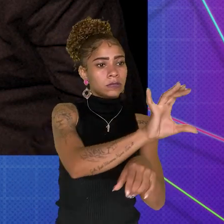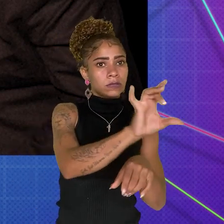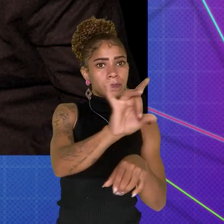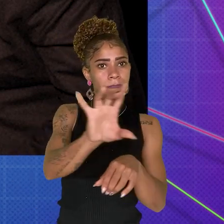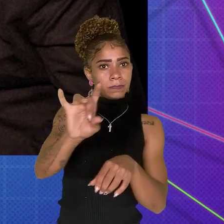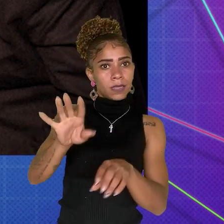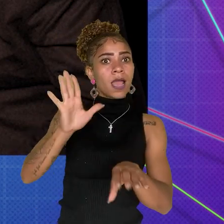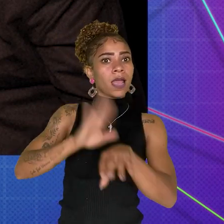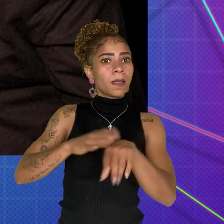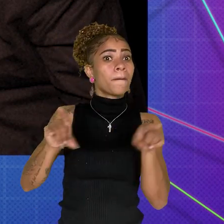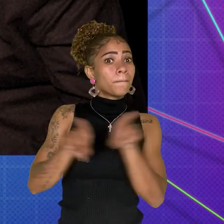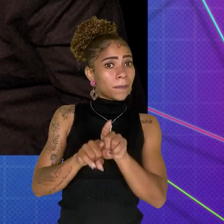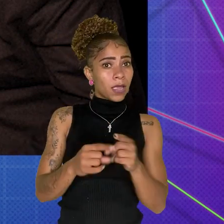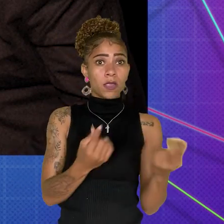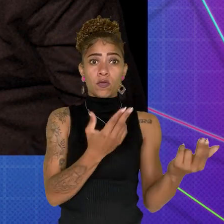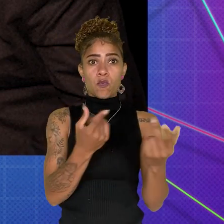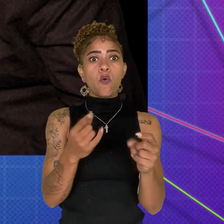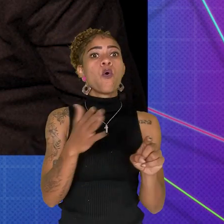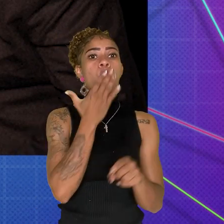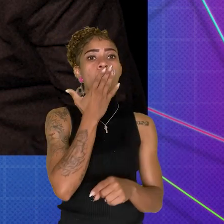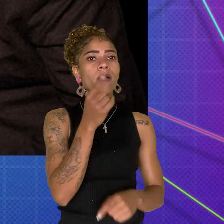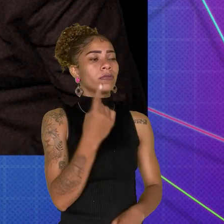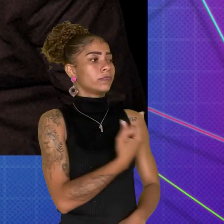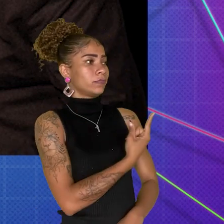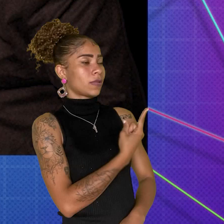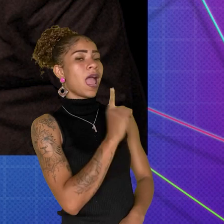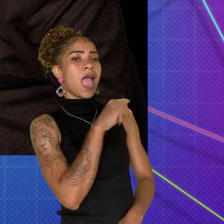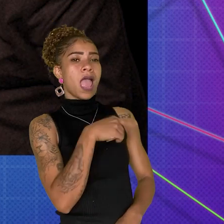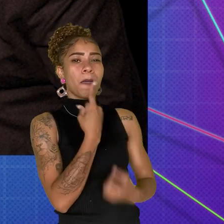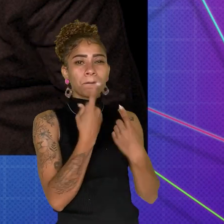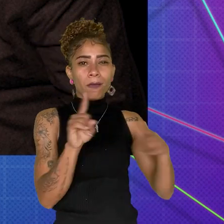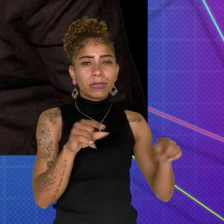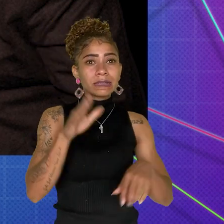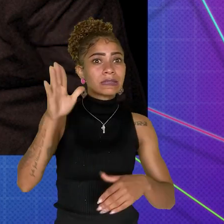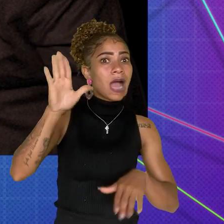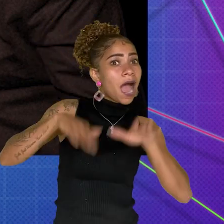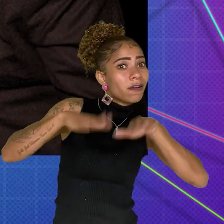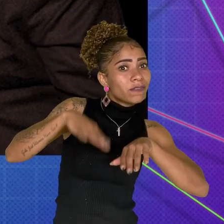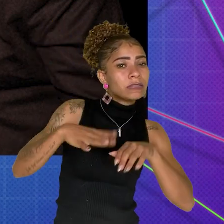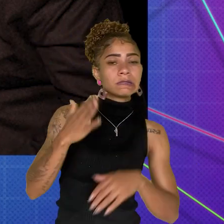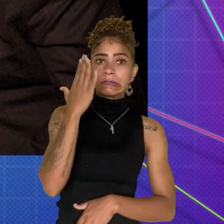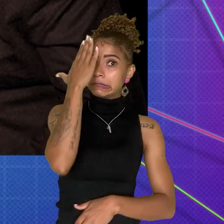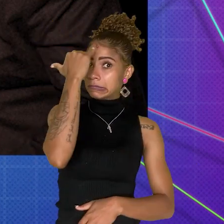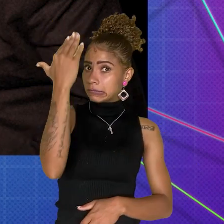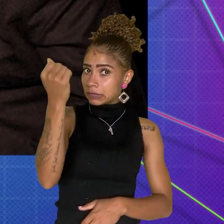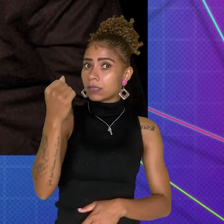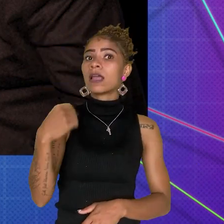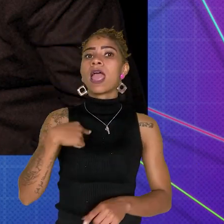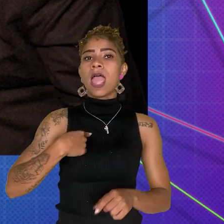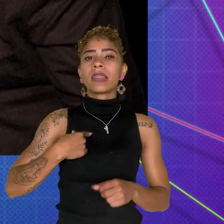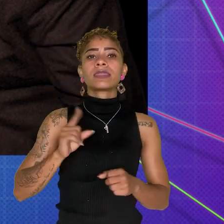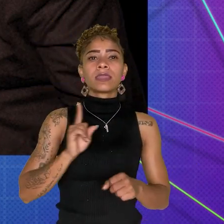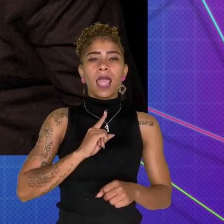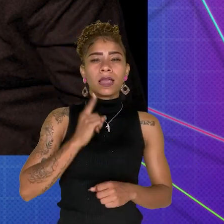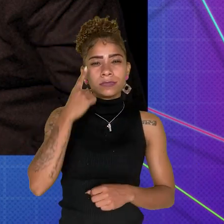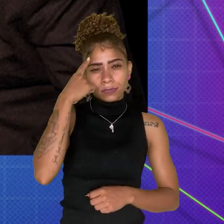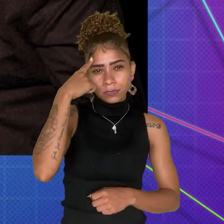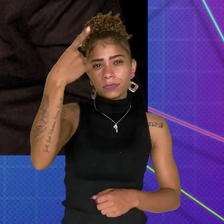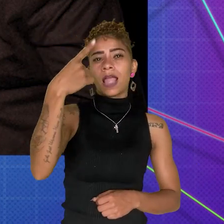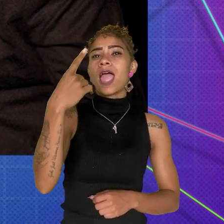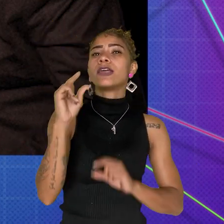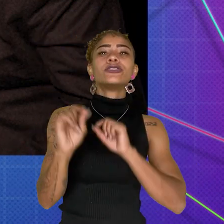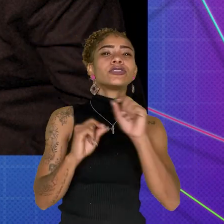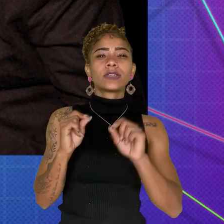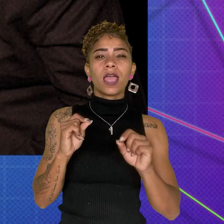como The Elder Scrolls e Guild Wars. Sua música é muitas vezes grandiosa e cinematográfica, adicionando